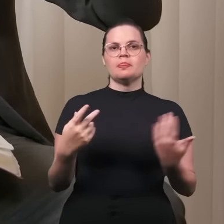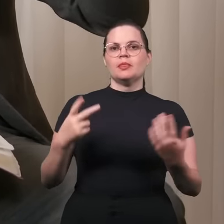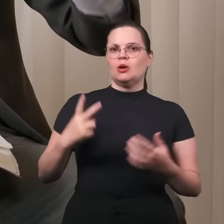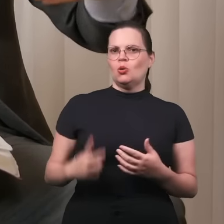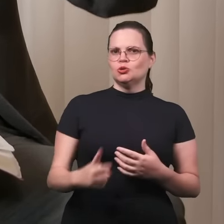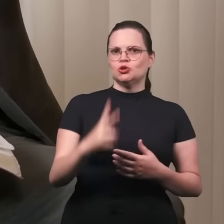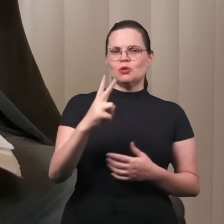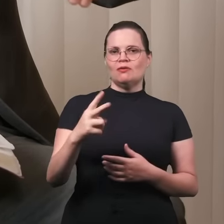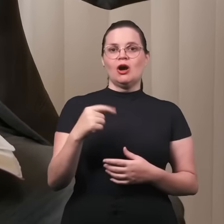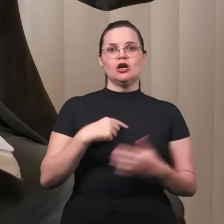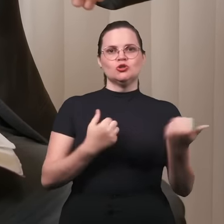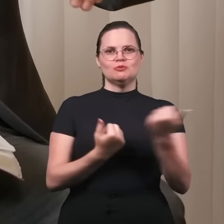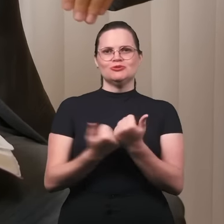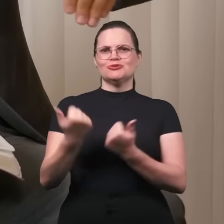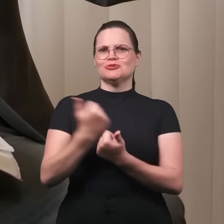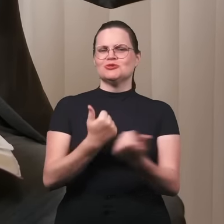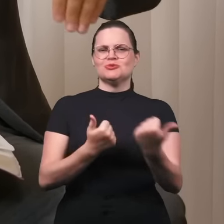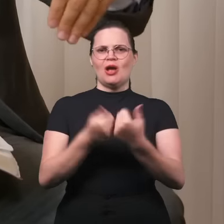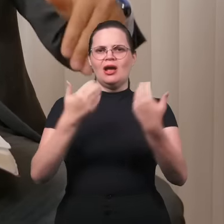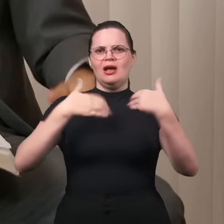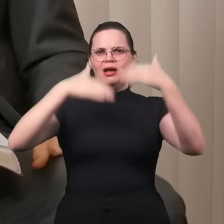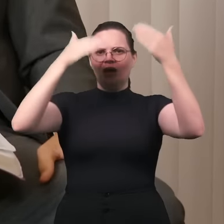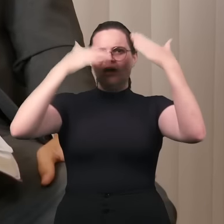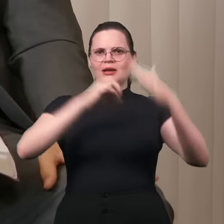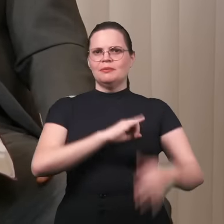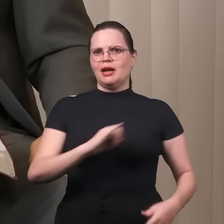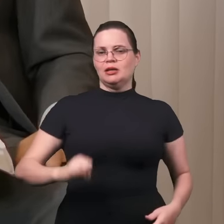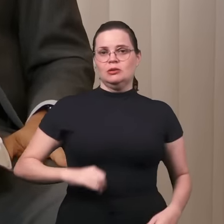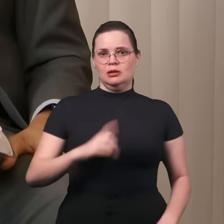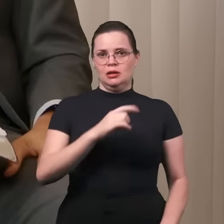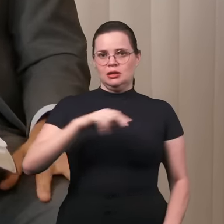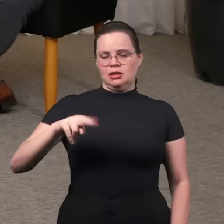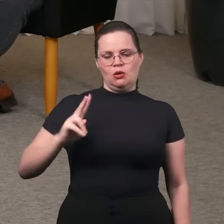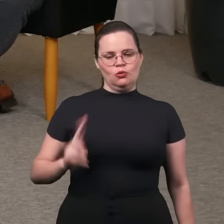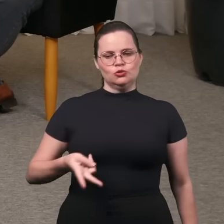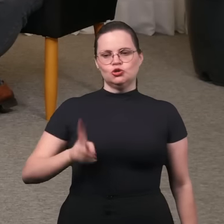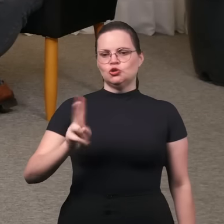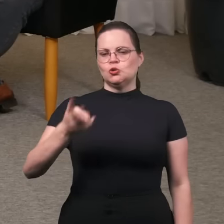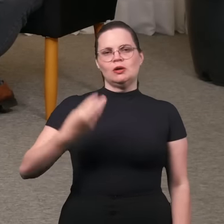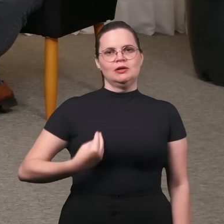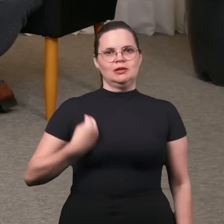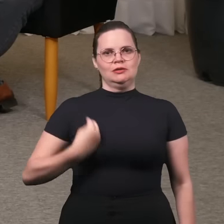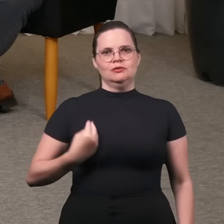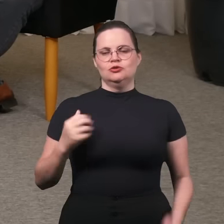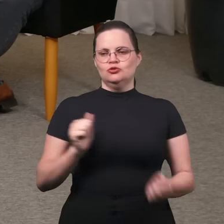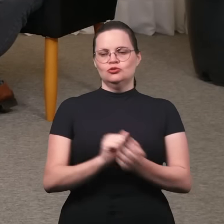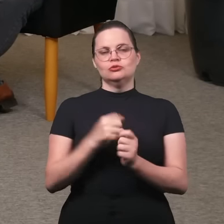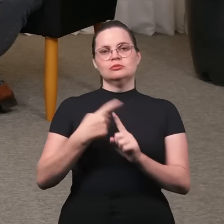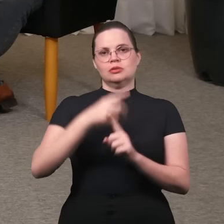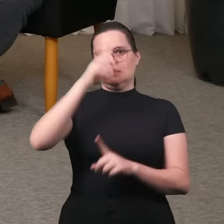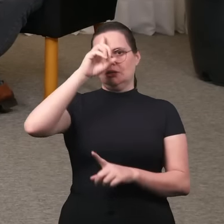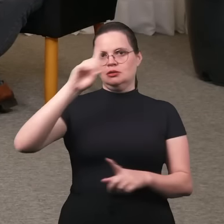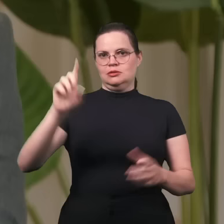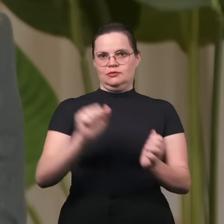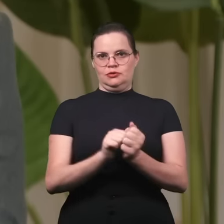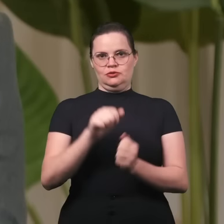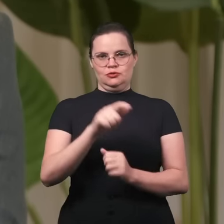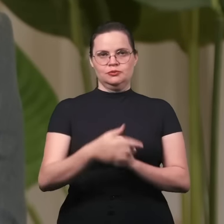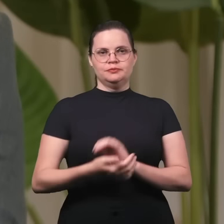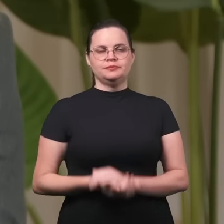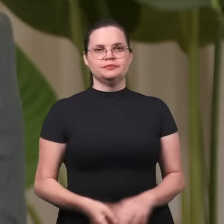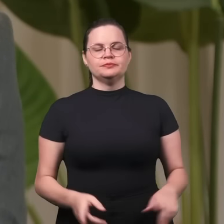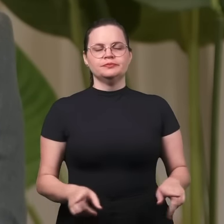os imperadores, ele permanecia, porque o Senhor era com ele. Glórias Amém. a Deus, né? Os próprios reis, na época